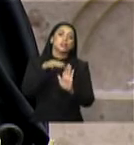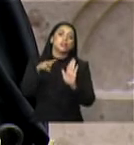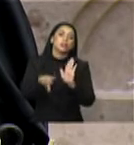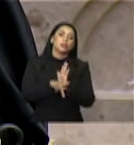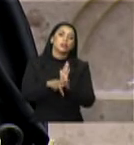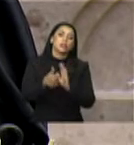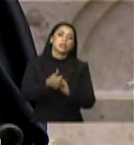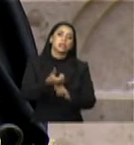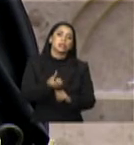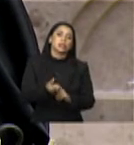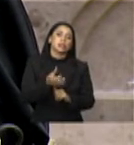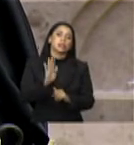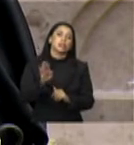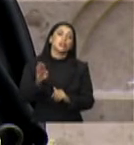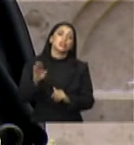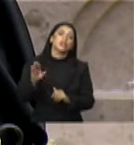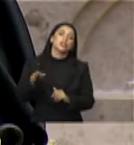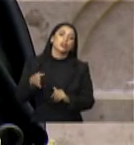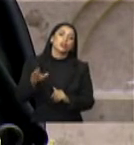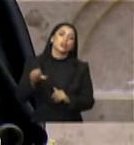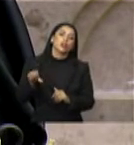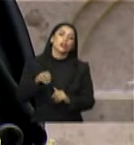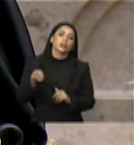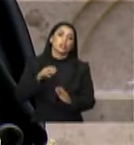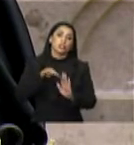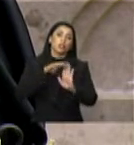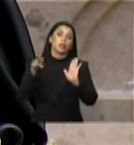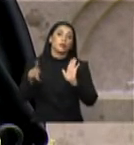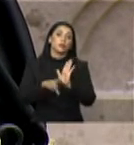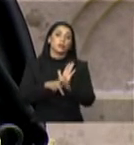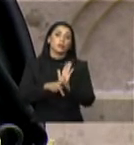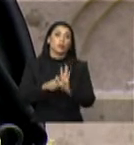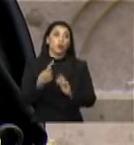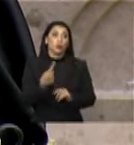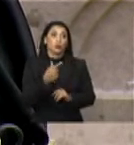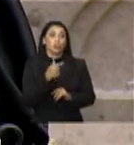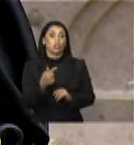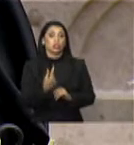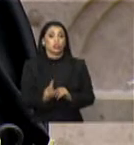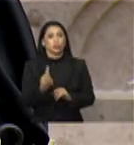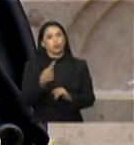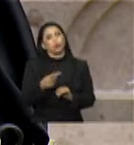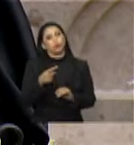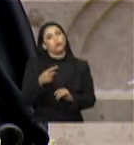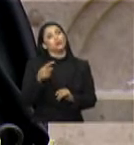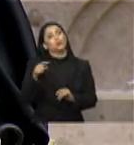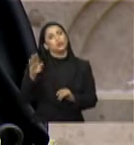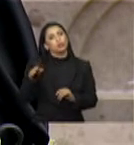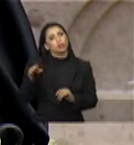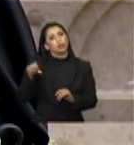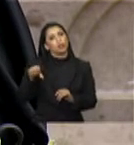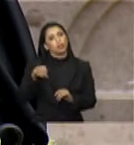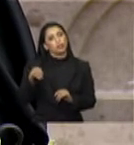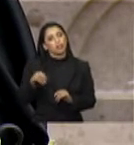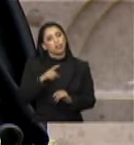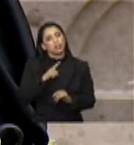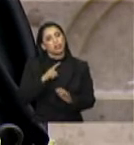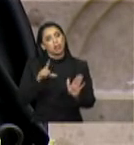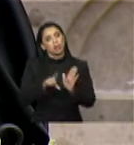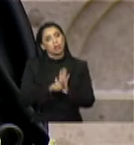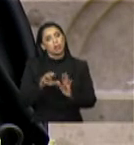160 de 90 a qual seguiu a medida provisória 171 de 90 na lei 8.033